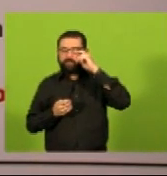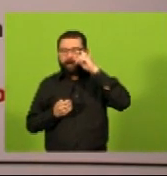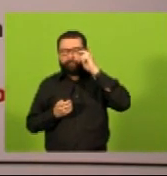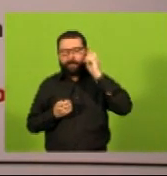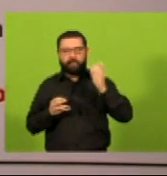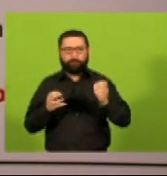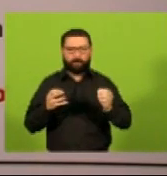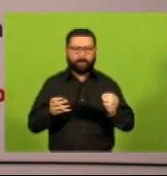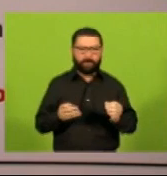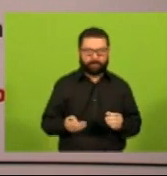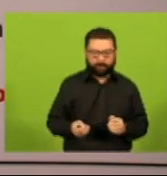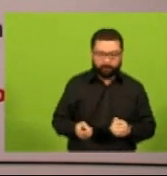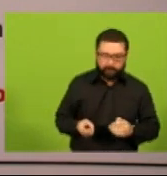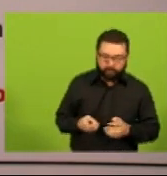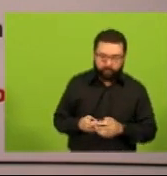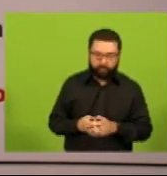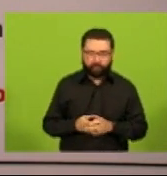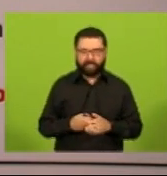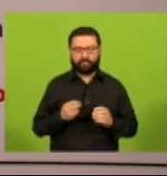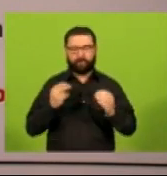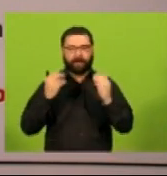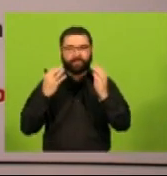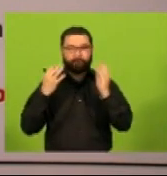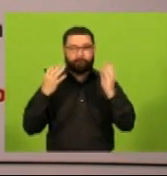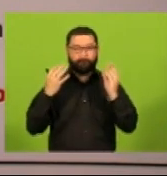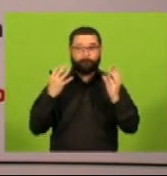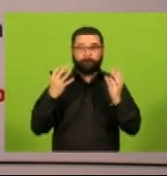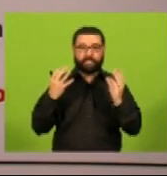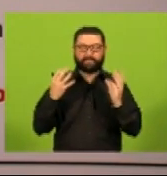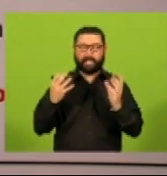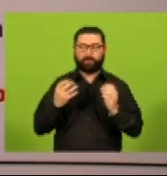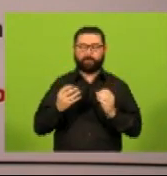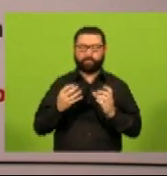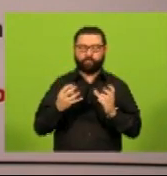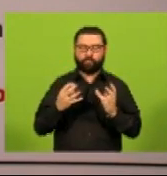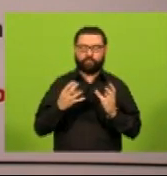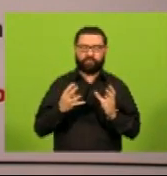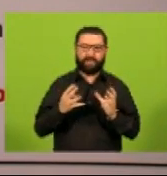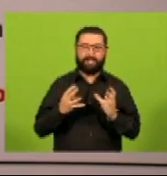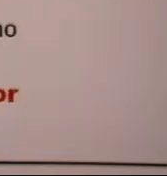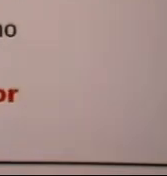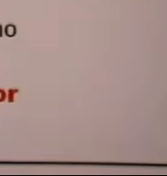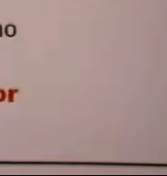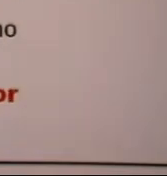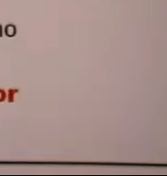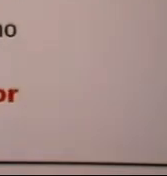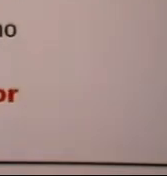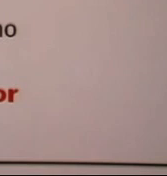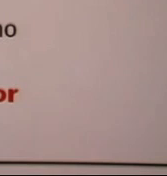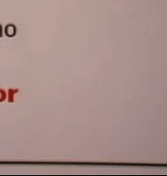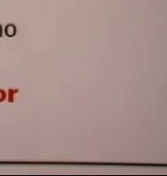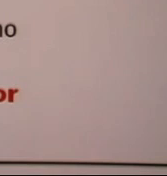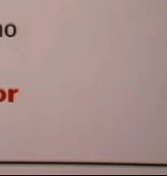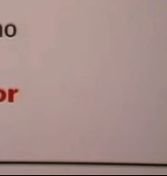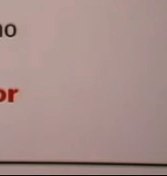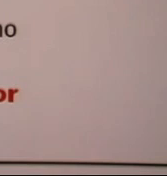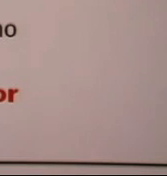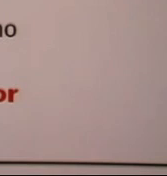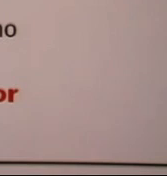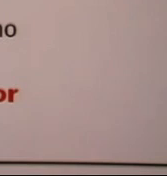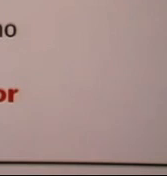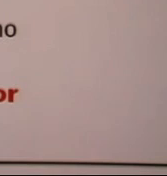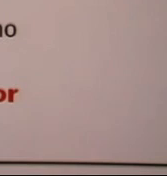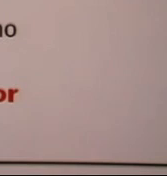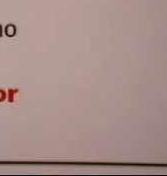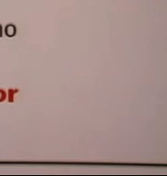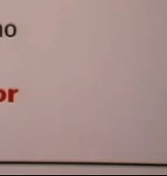Olha, pessoal, é bem importante você, estudante, pensar no que eu te falei, da gota de diâmetro maior e